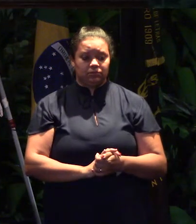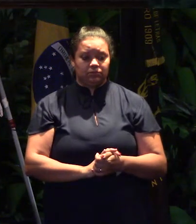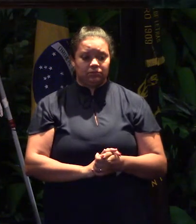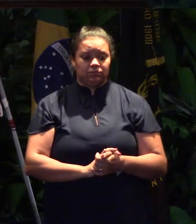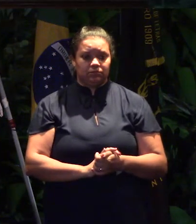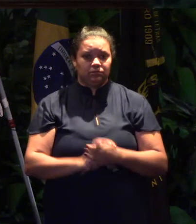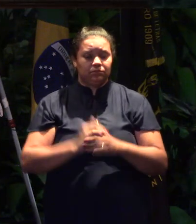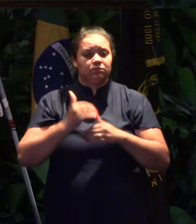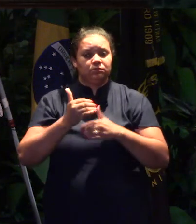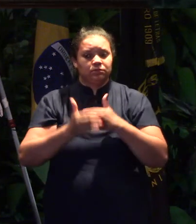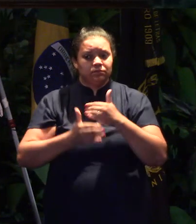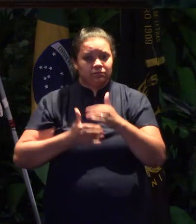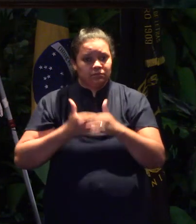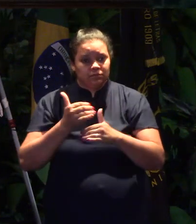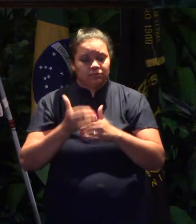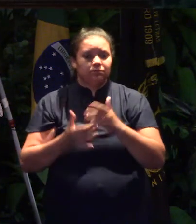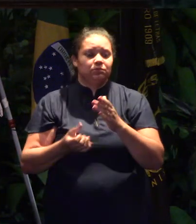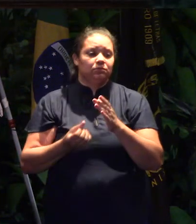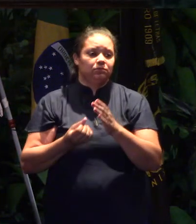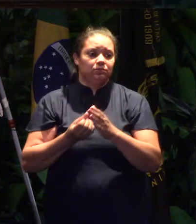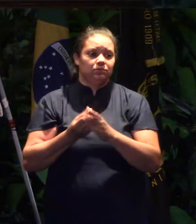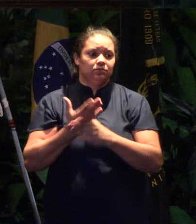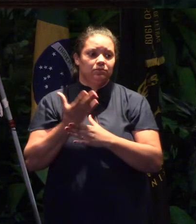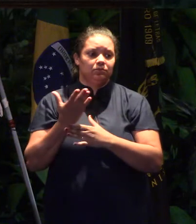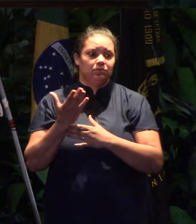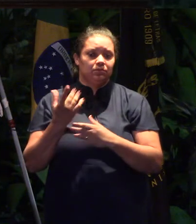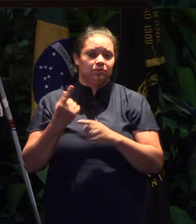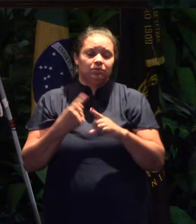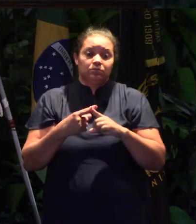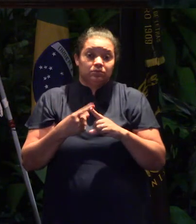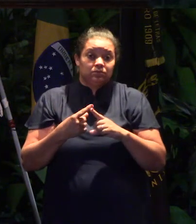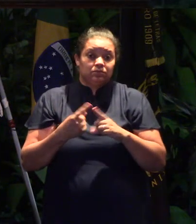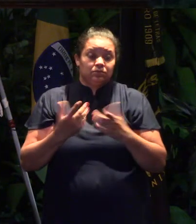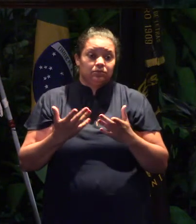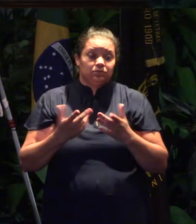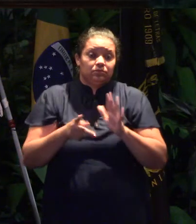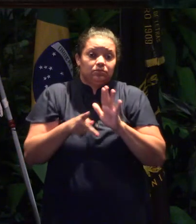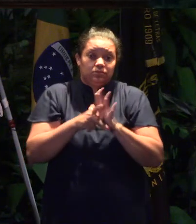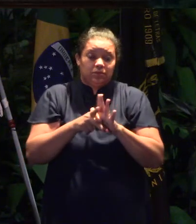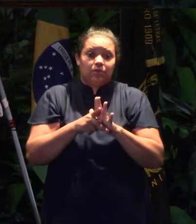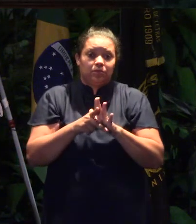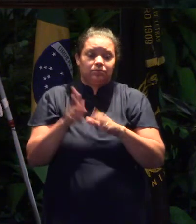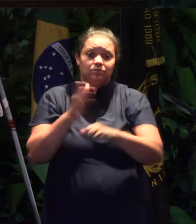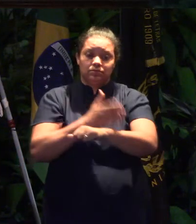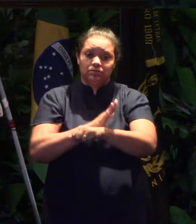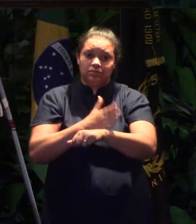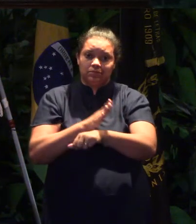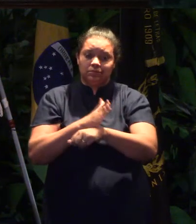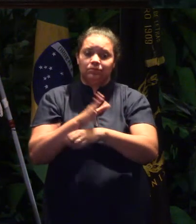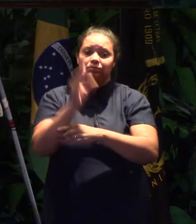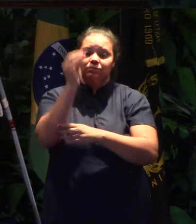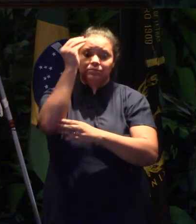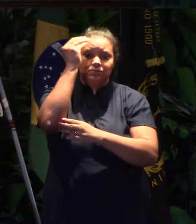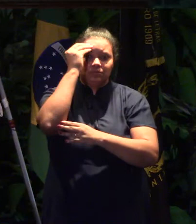do processo todo de criar, porque era uma forma que podia ser exercida quase na mente mesmo,